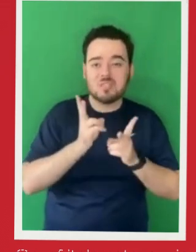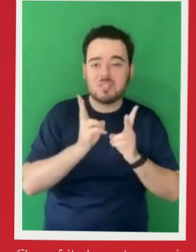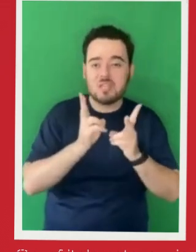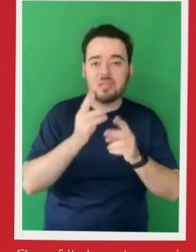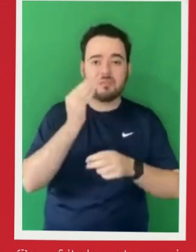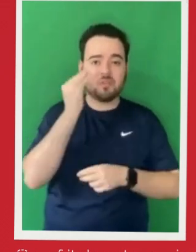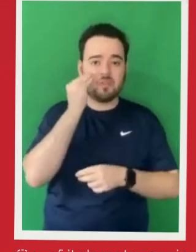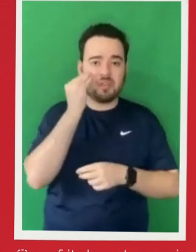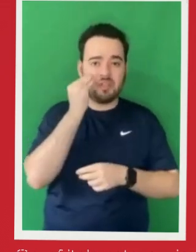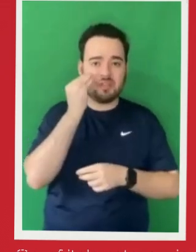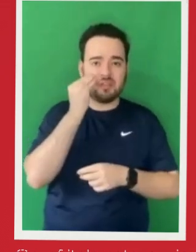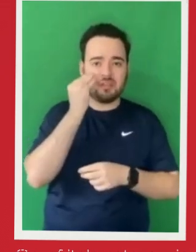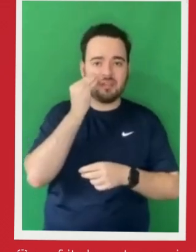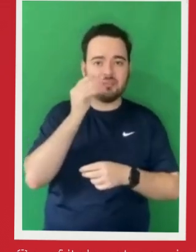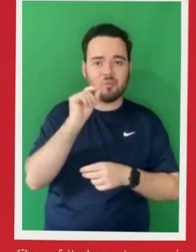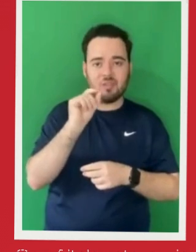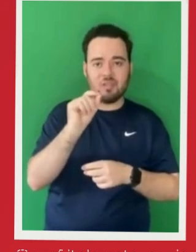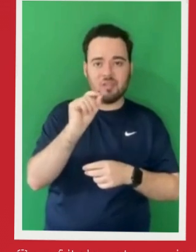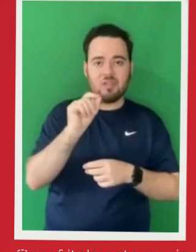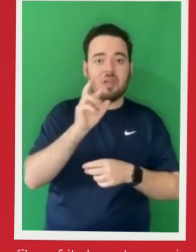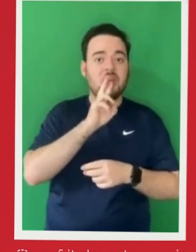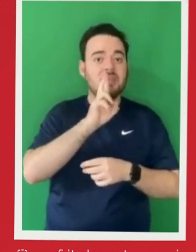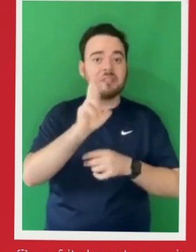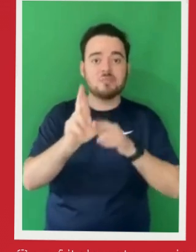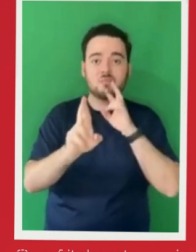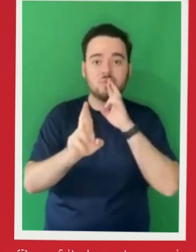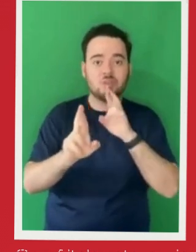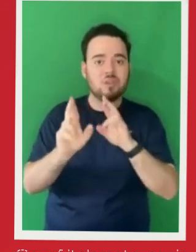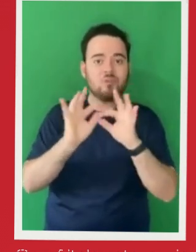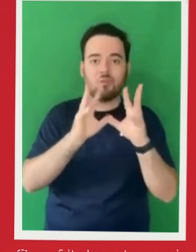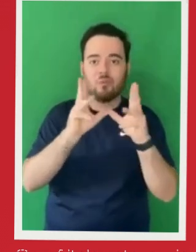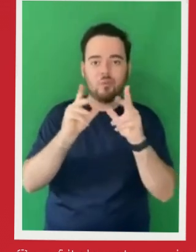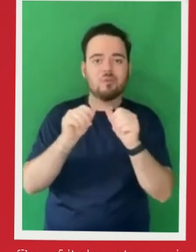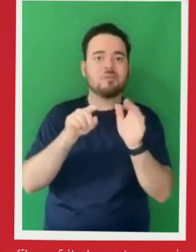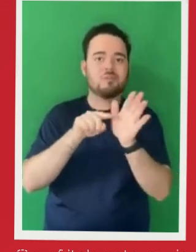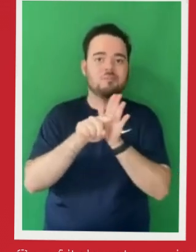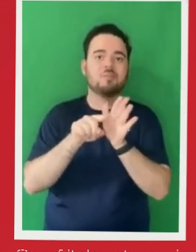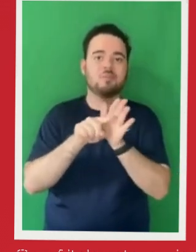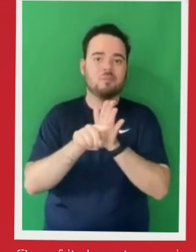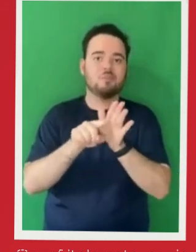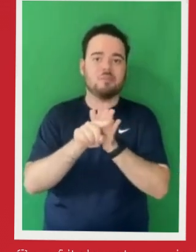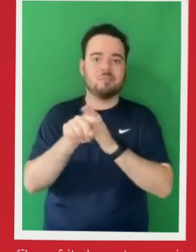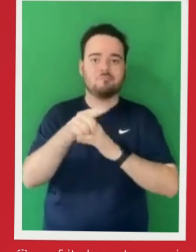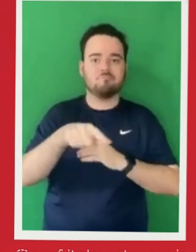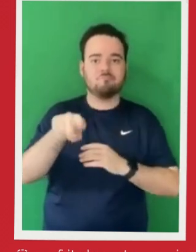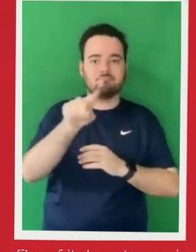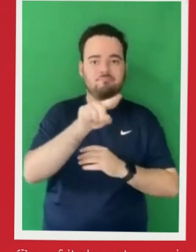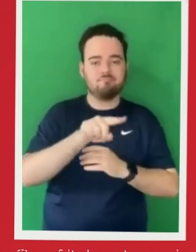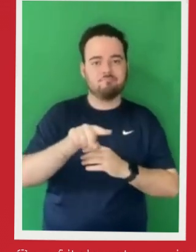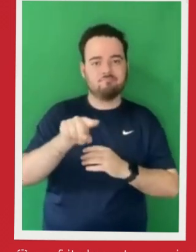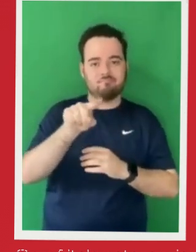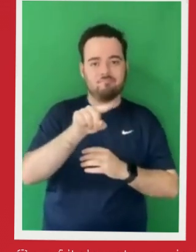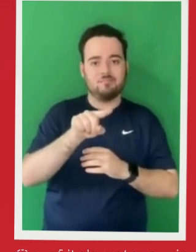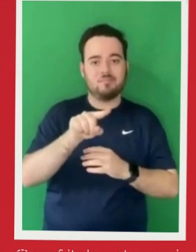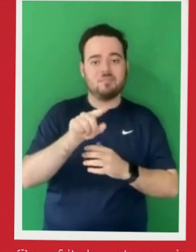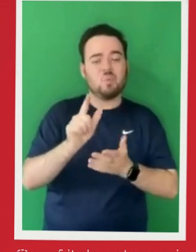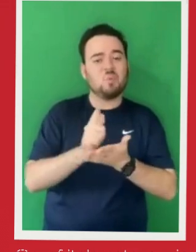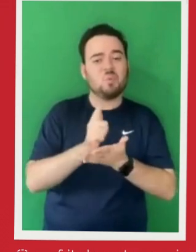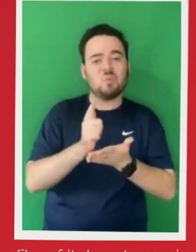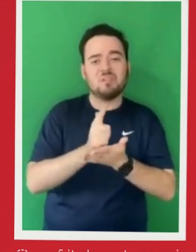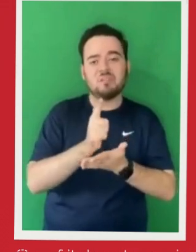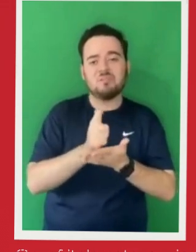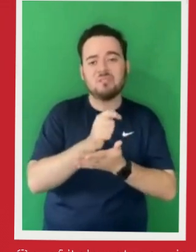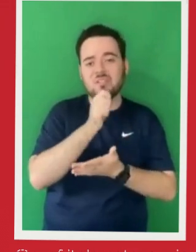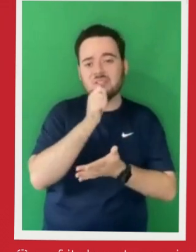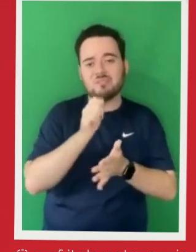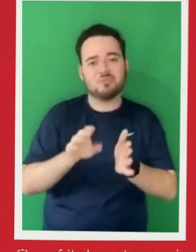Eu sempre estou tentando oferecer tempo para responder as perguntas de vocês. Então faz uso disso. Sinto